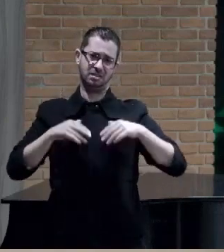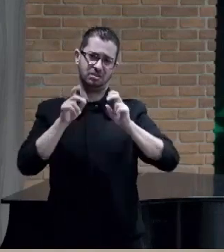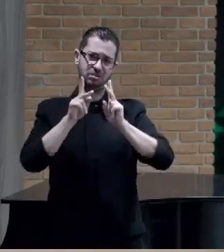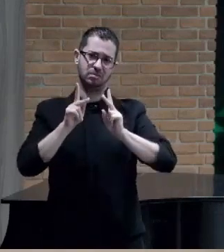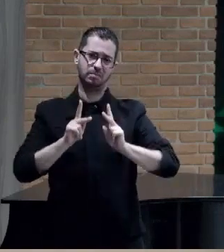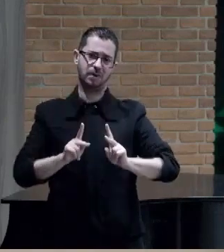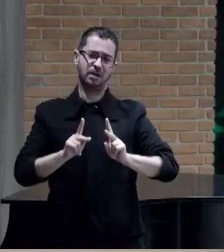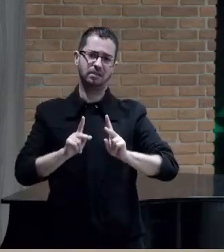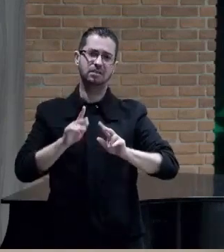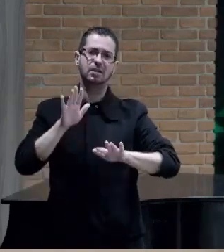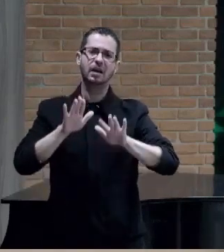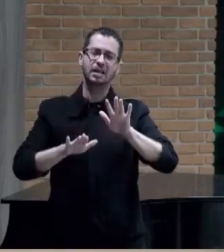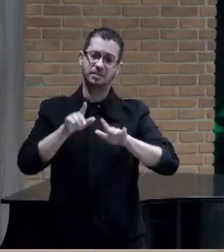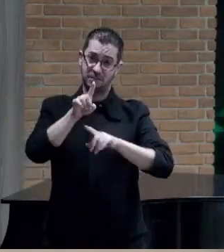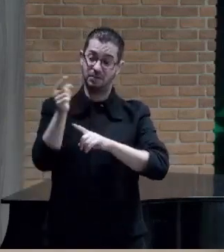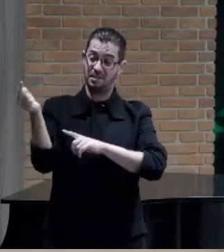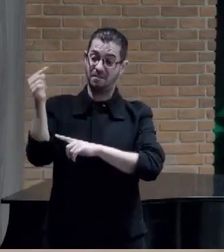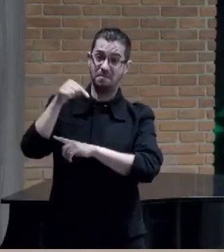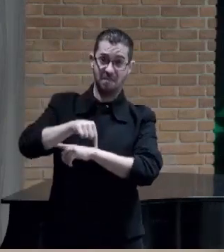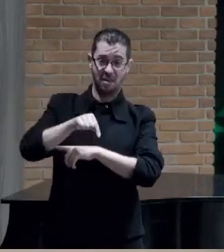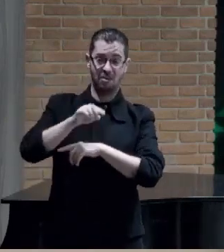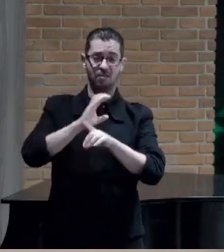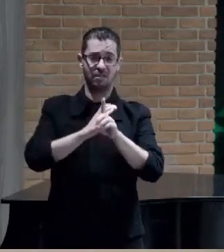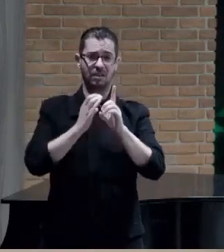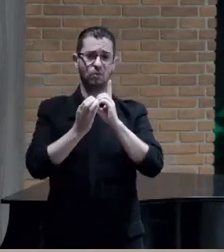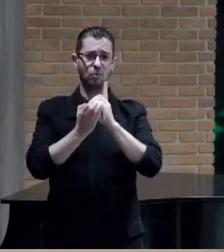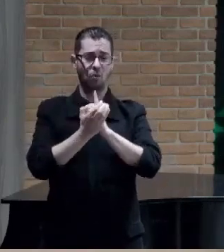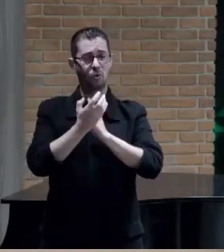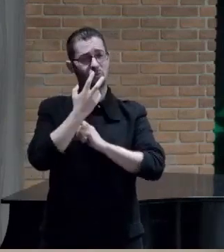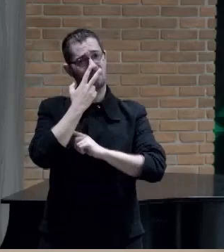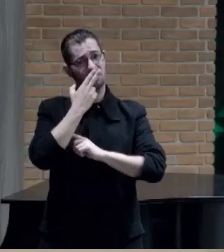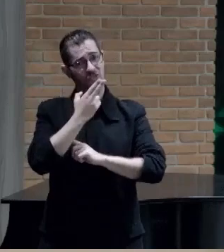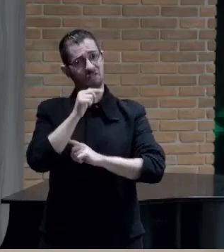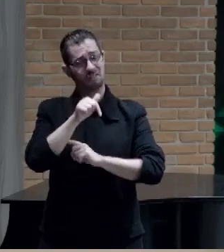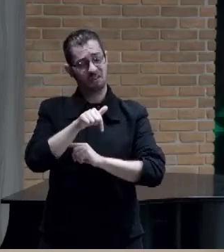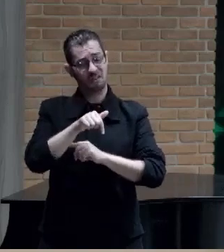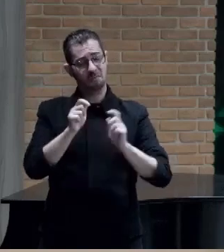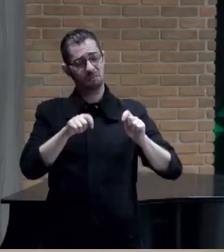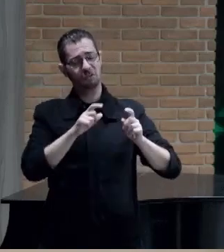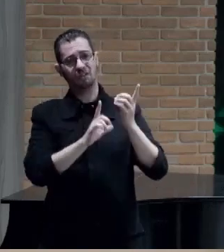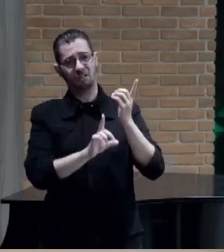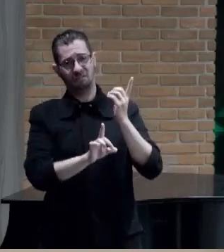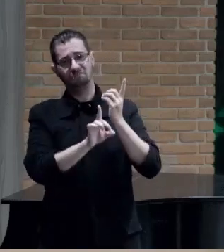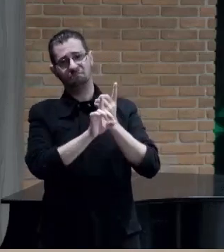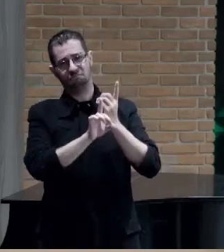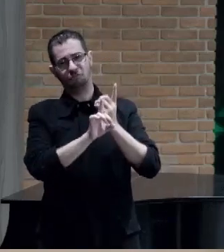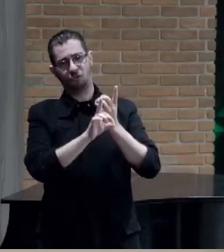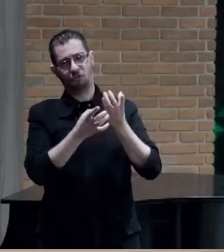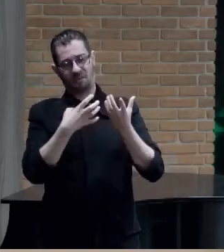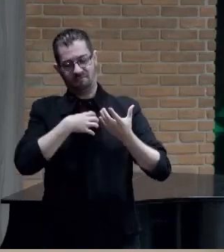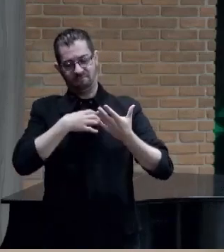Talvez você tenha vindo achando que nesse local, talvez você encontrasse isso.